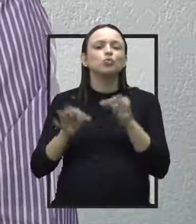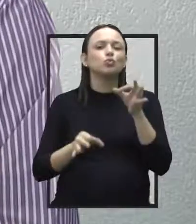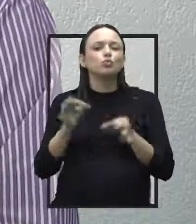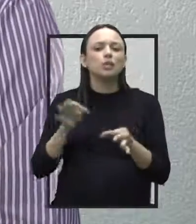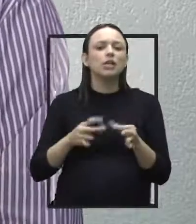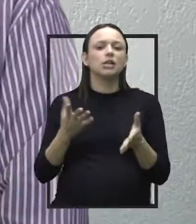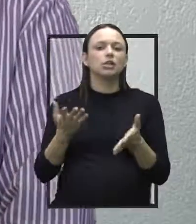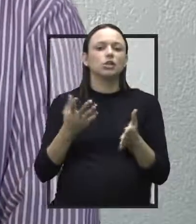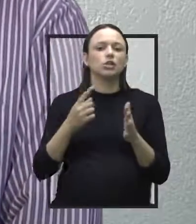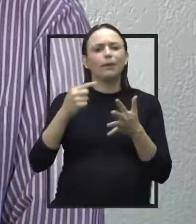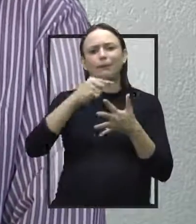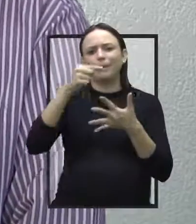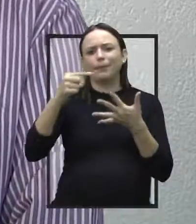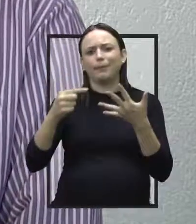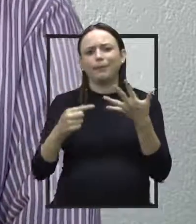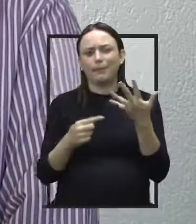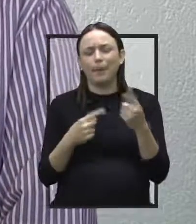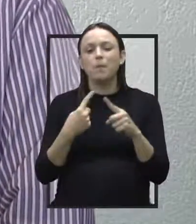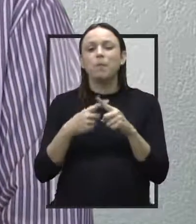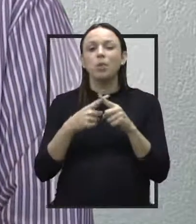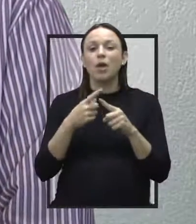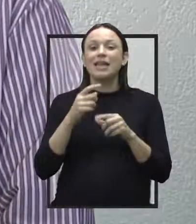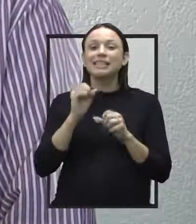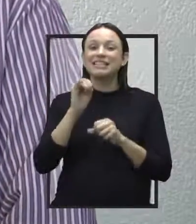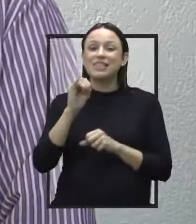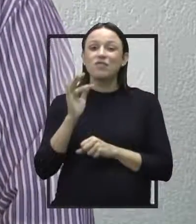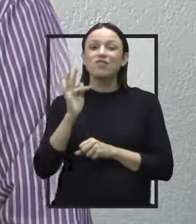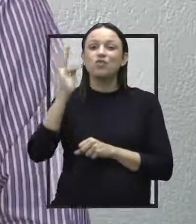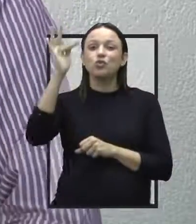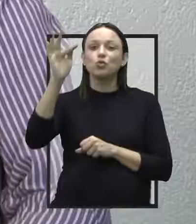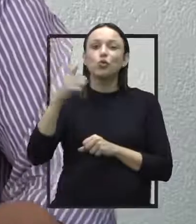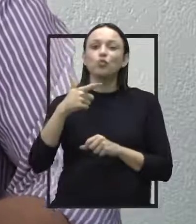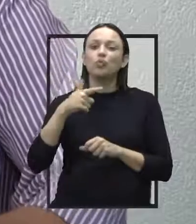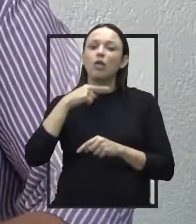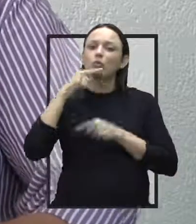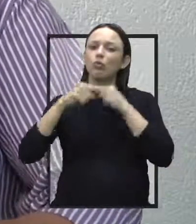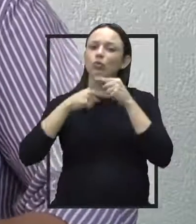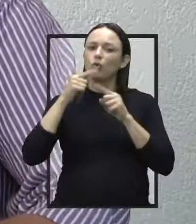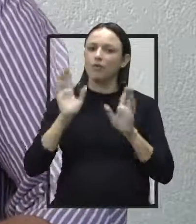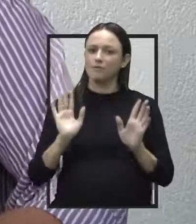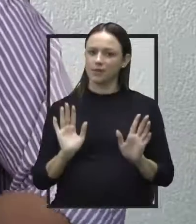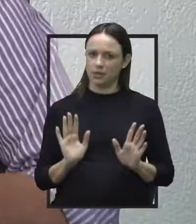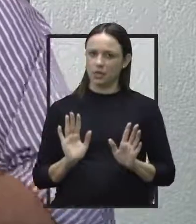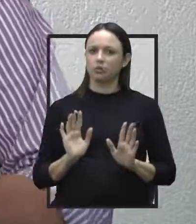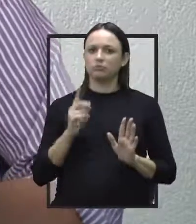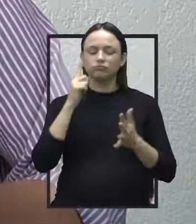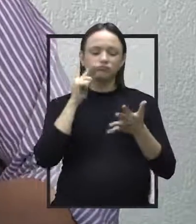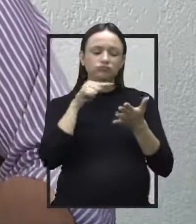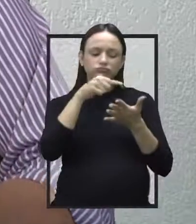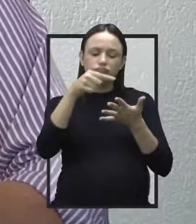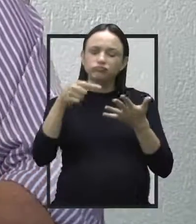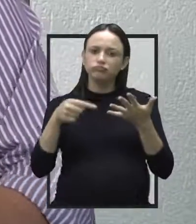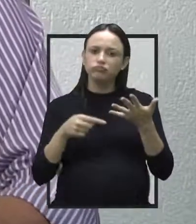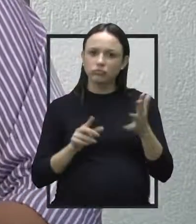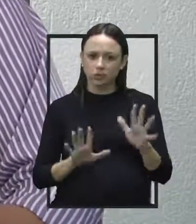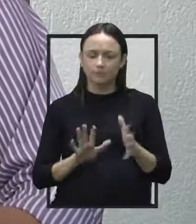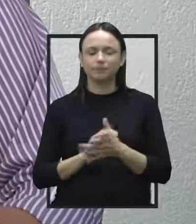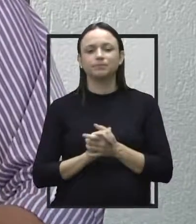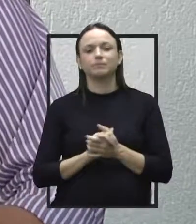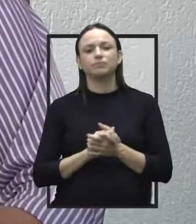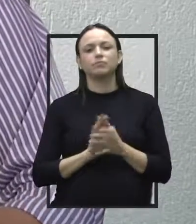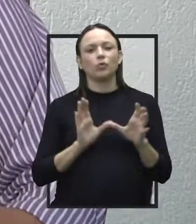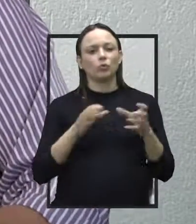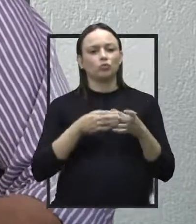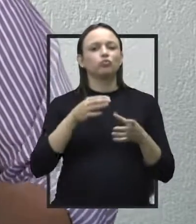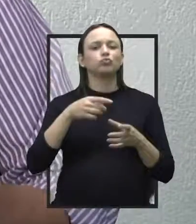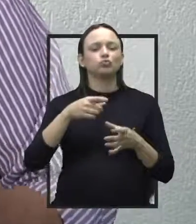algumas questões, para que não houvesse futuramente dúvidas em relação àquilo que estava se analisando. Então, o